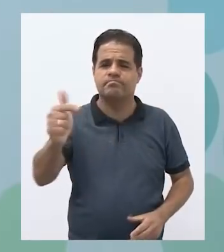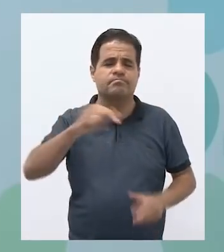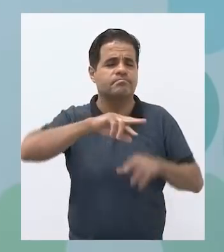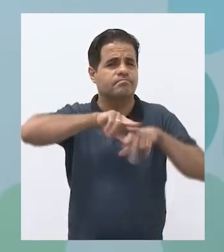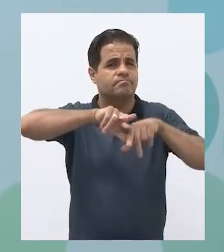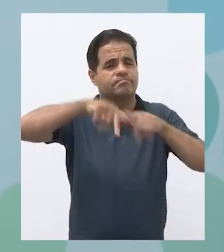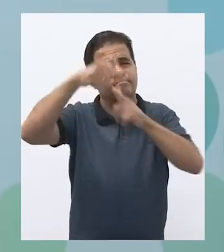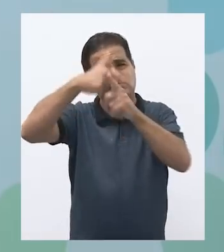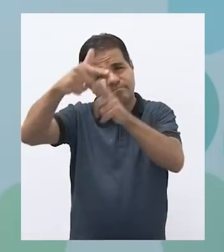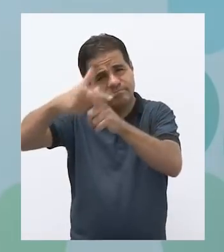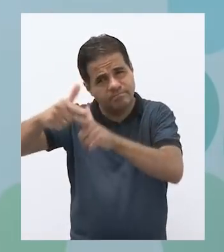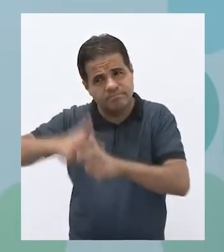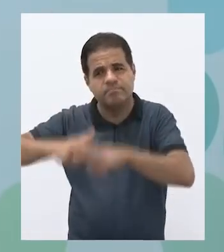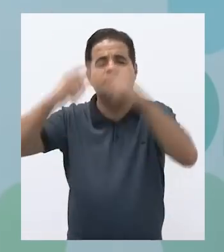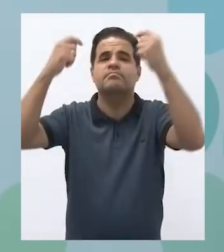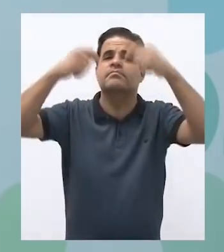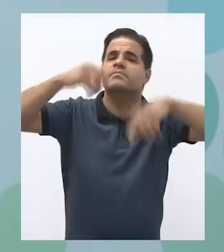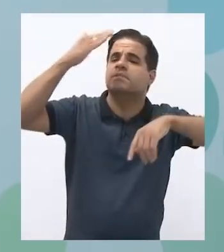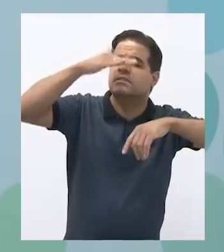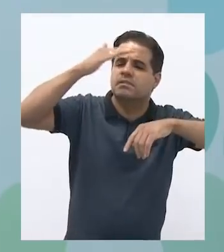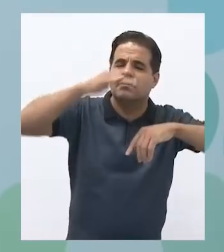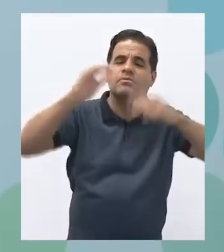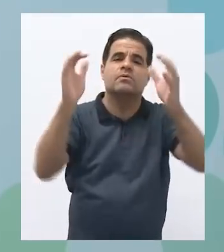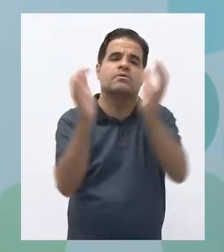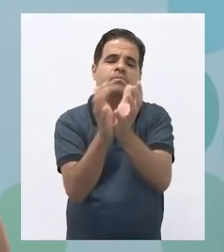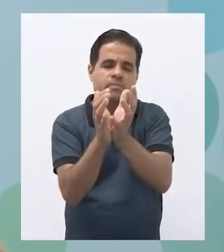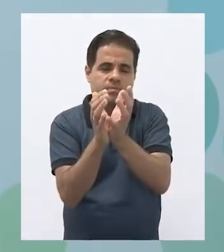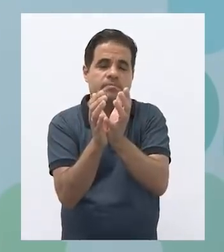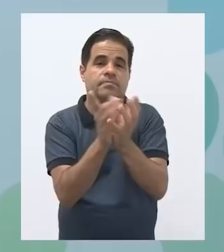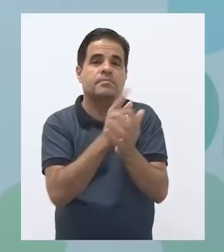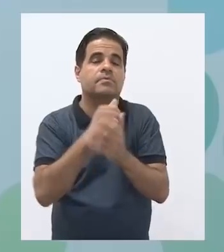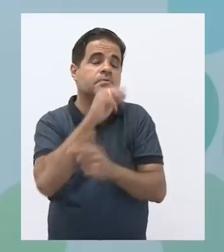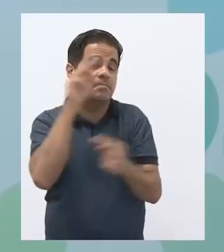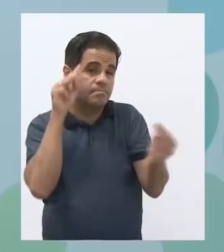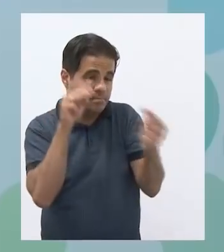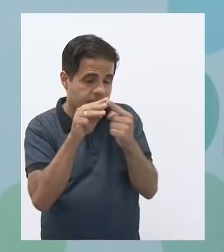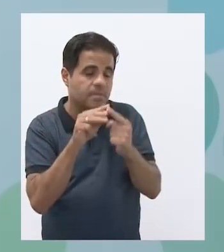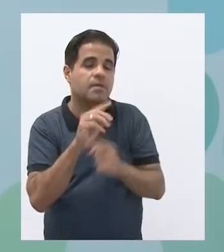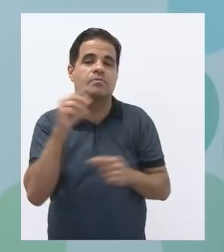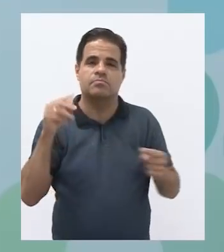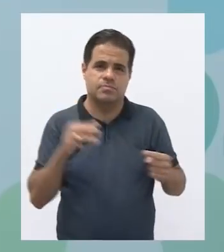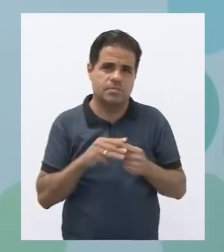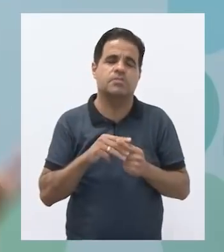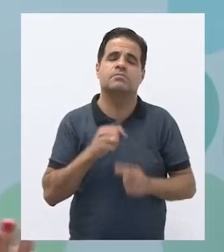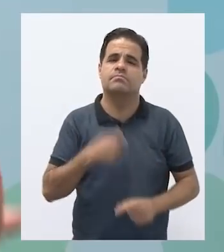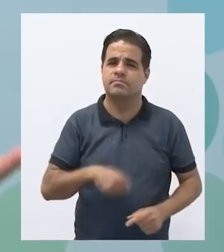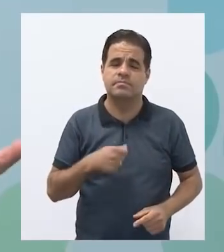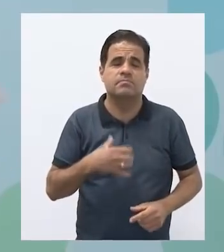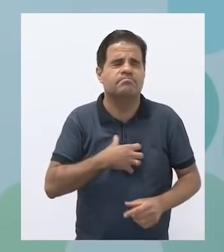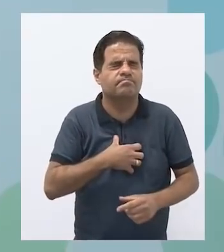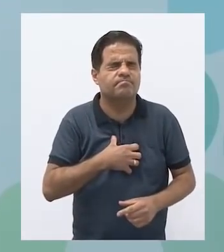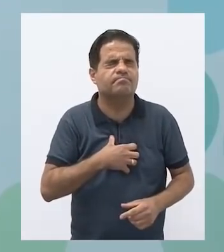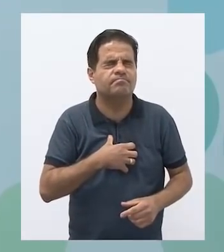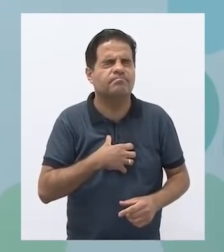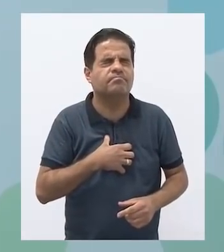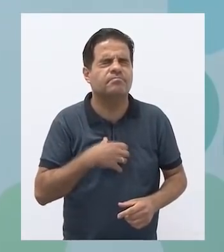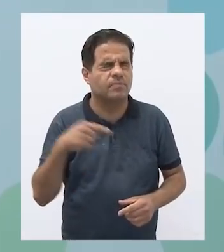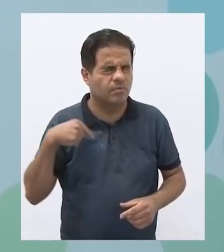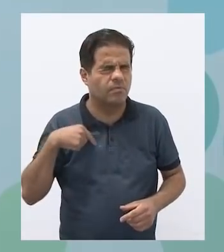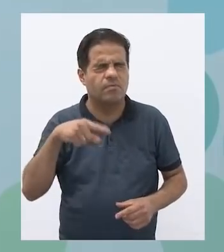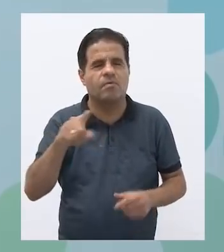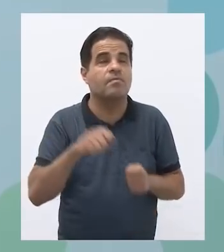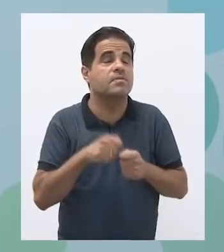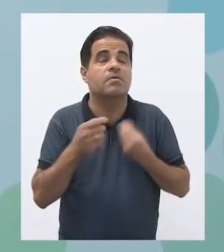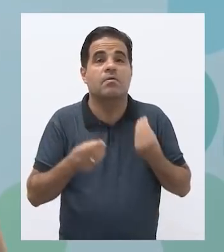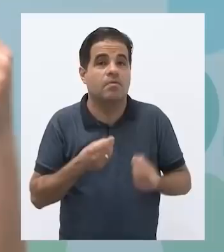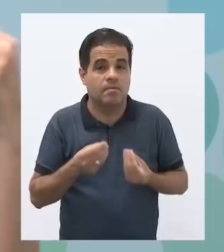de problemas, então a gente tem que entender o nosso público, a nossa meta e o nosso objetivo. Então, de que forma que eu vou fazer